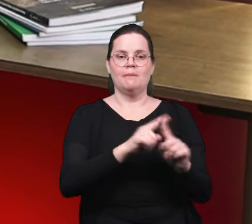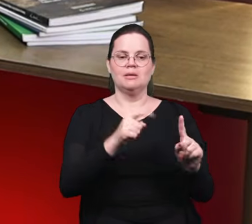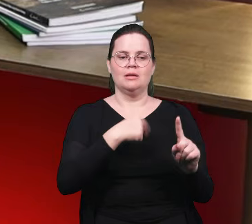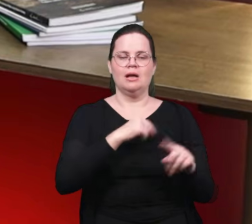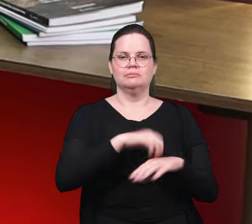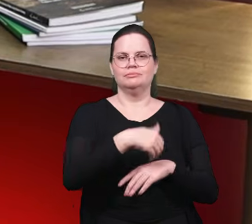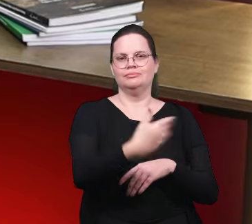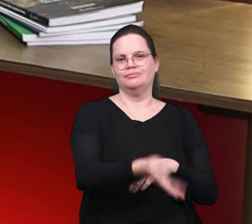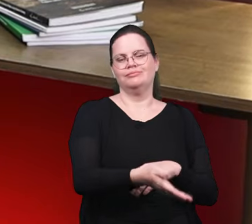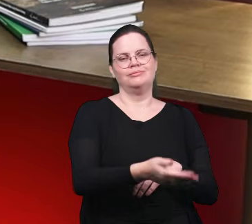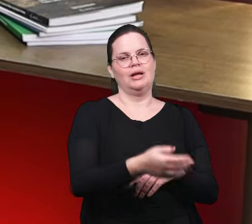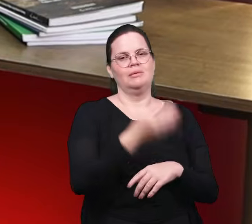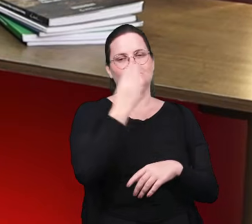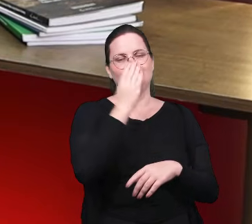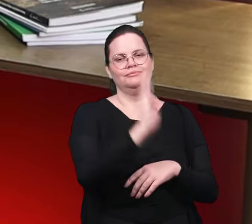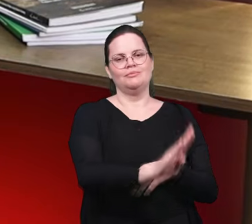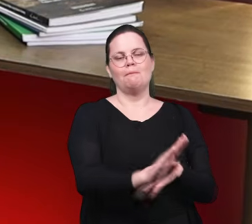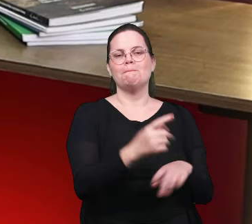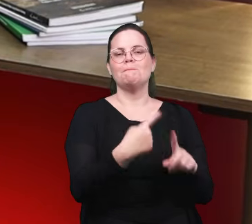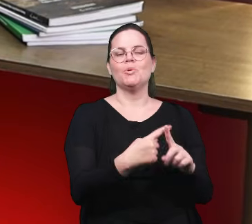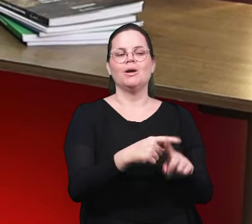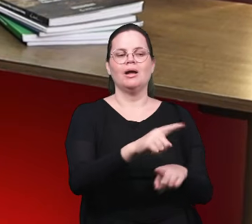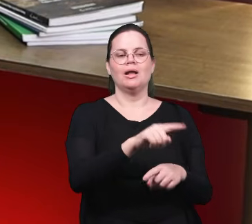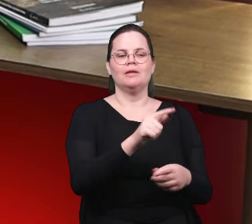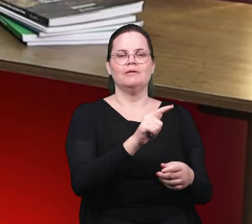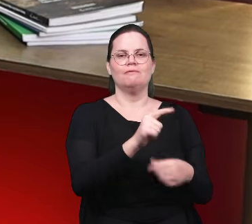porque ele exercia um papel